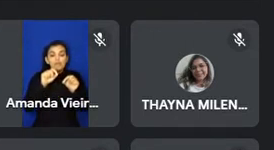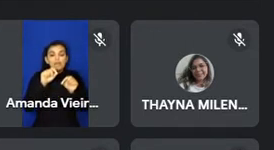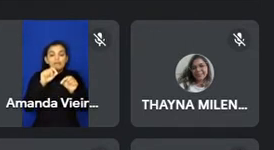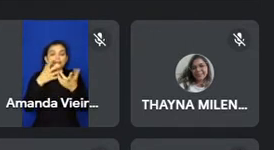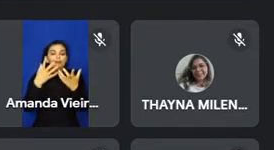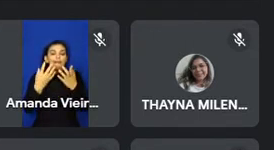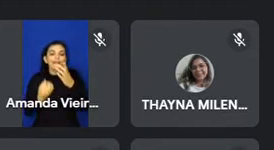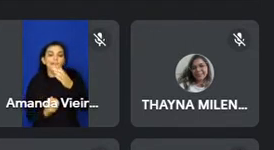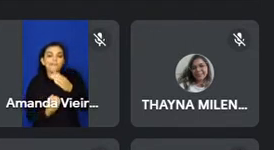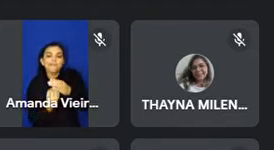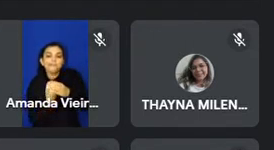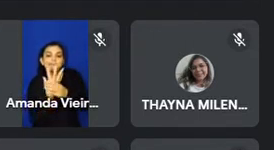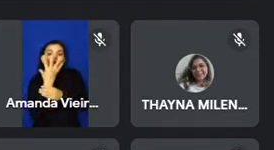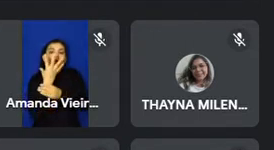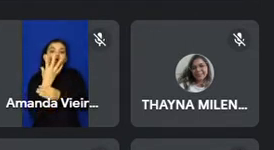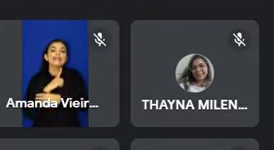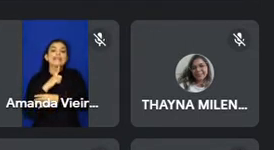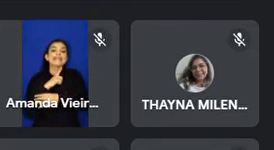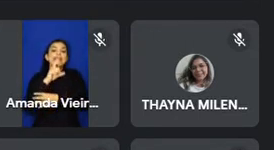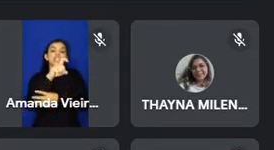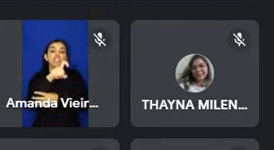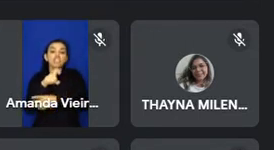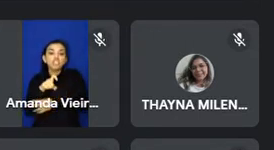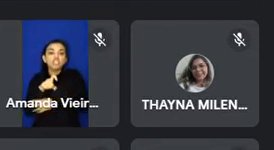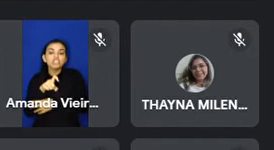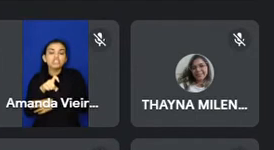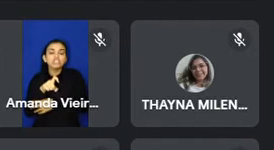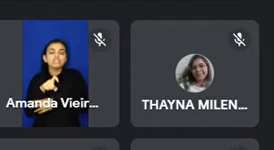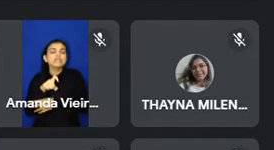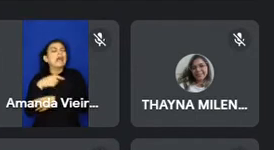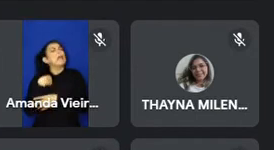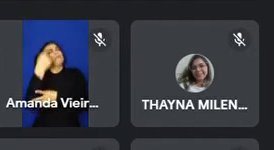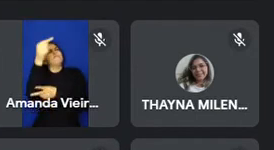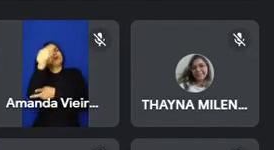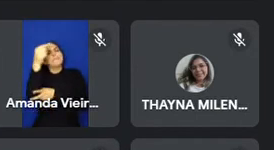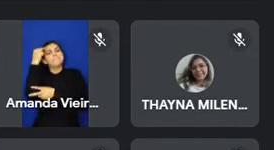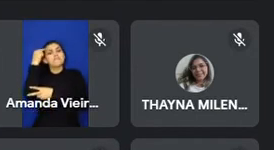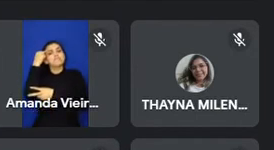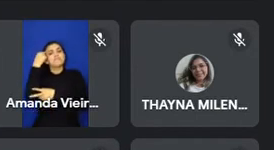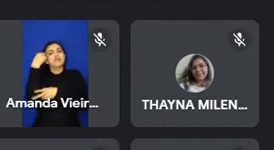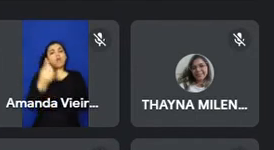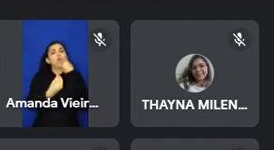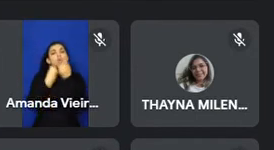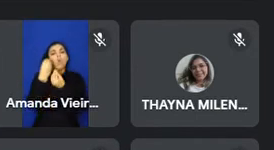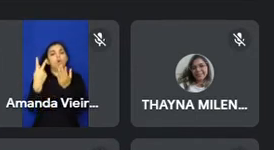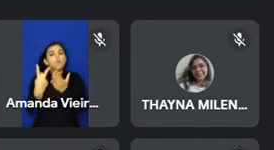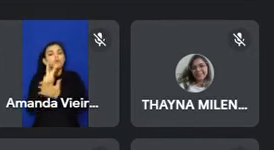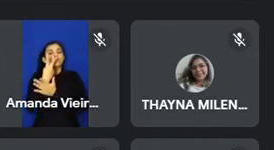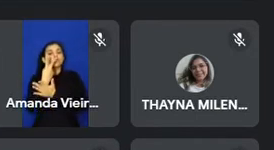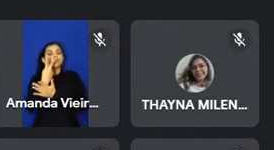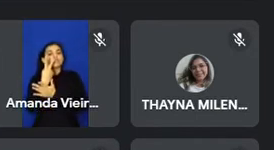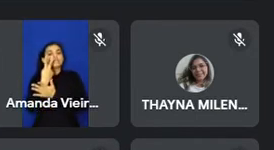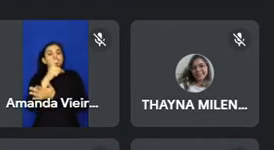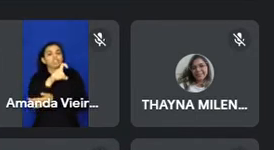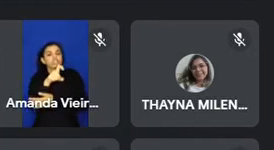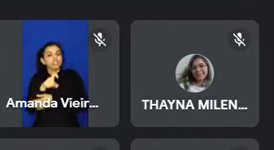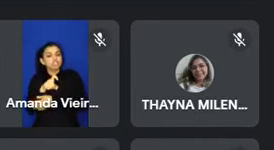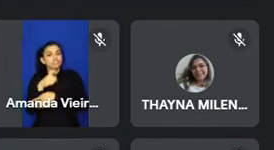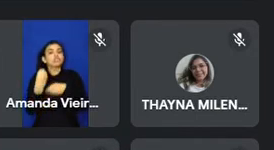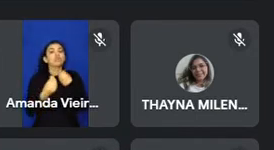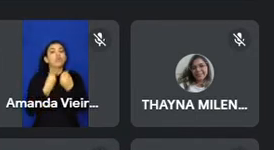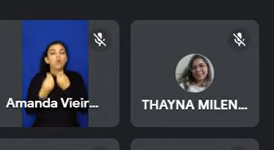anticorpos anti-X. Professora, mas como é que acontece essa produção de anticorpos anti-X, né?